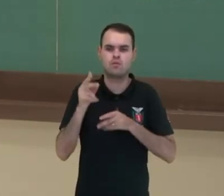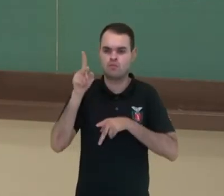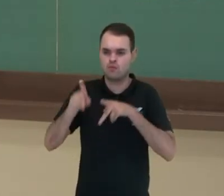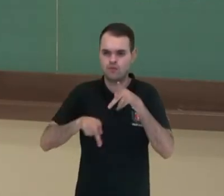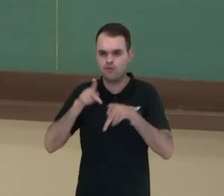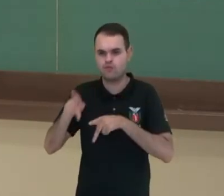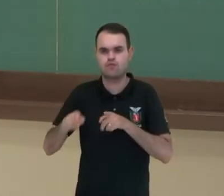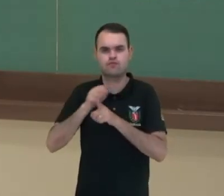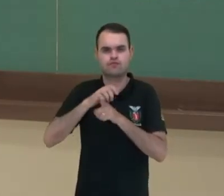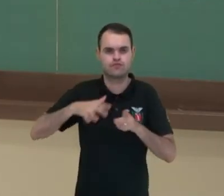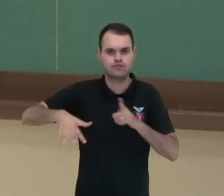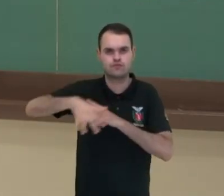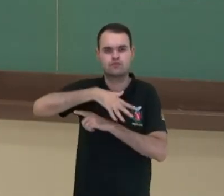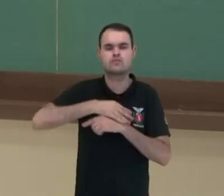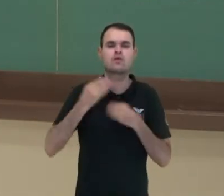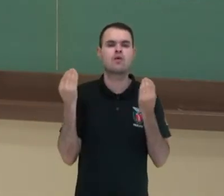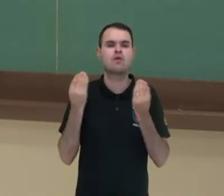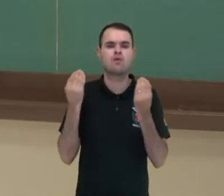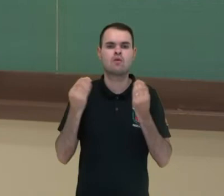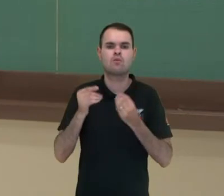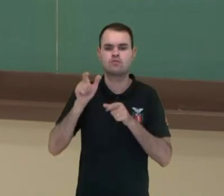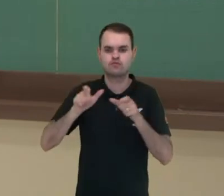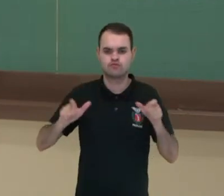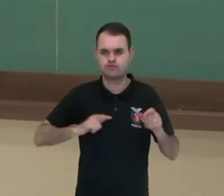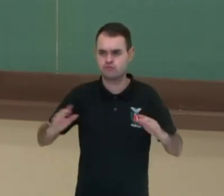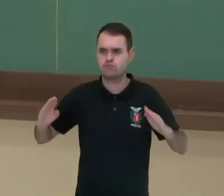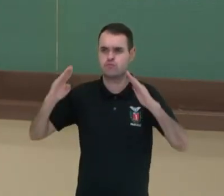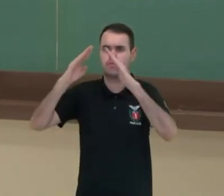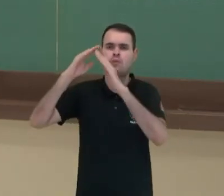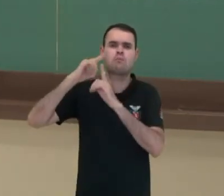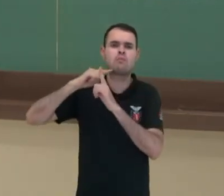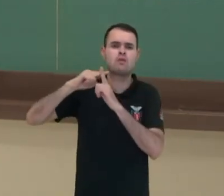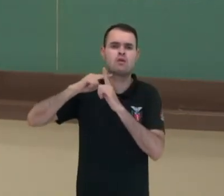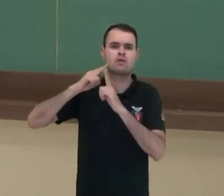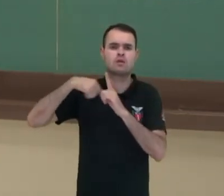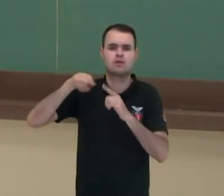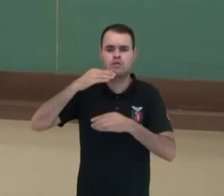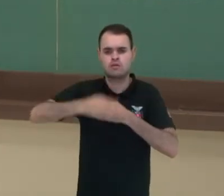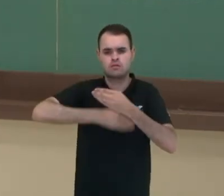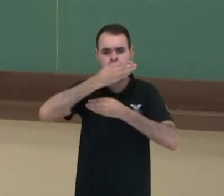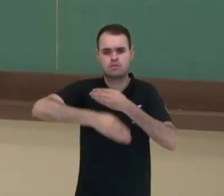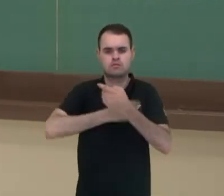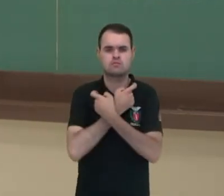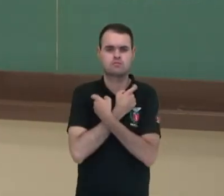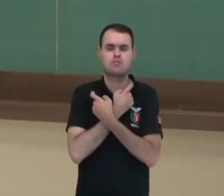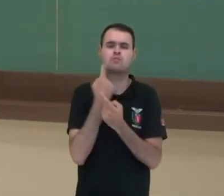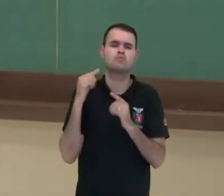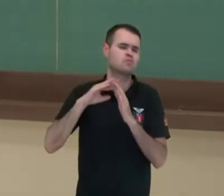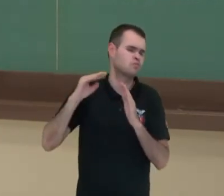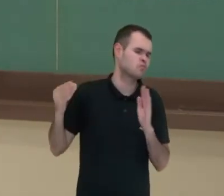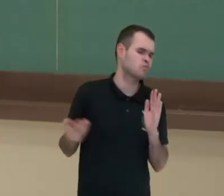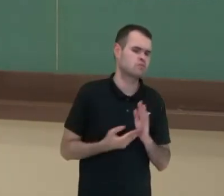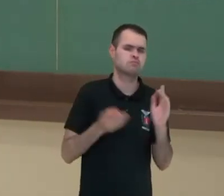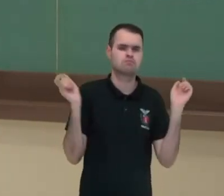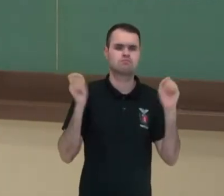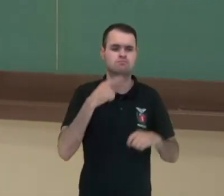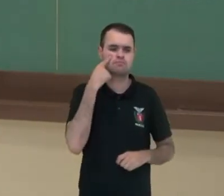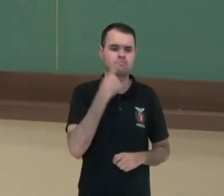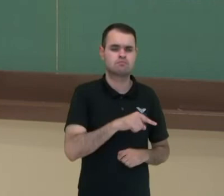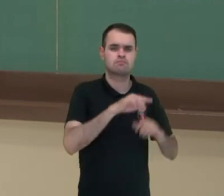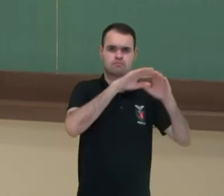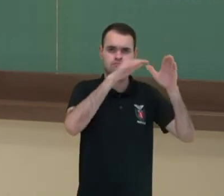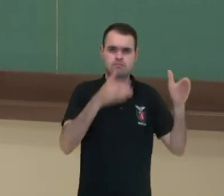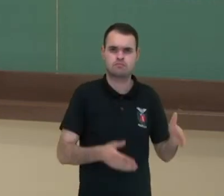a sociedade, para que tinha aquelas pirâmides, por que eles mumificavam os faraós, tudo. Foi possível graças a